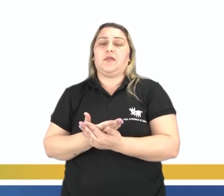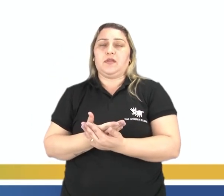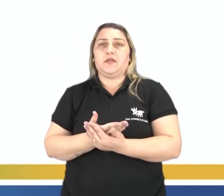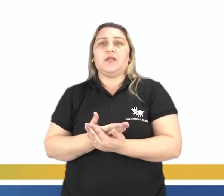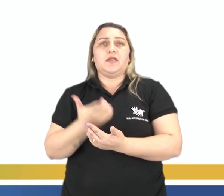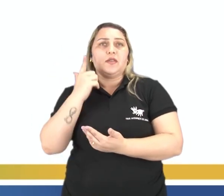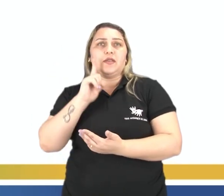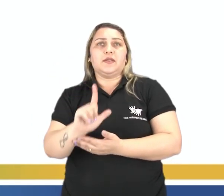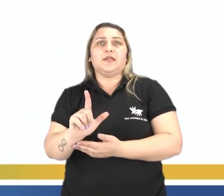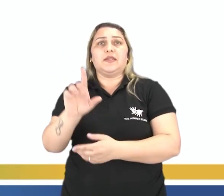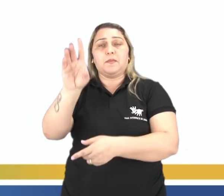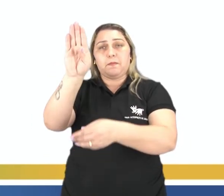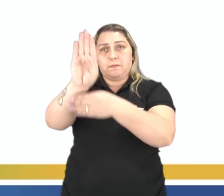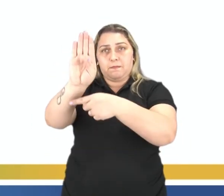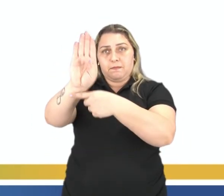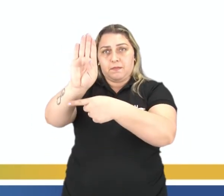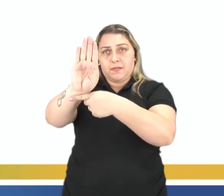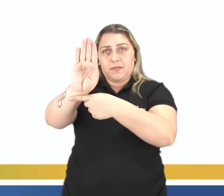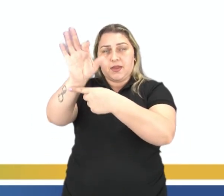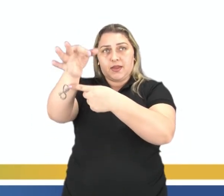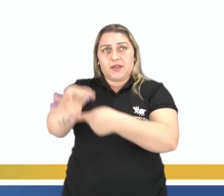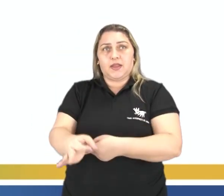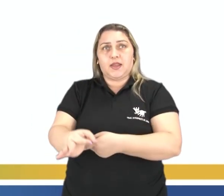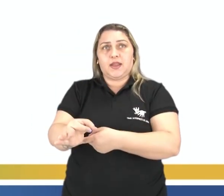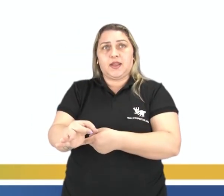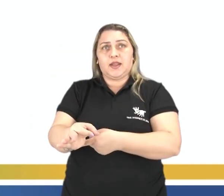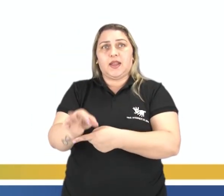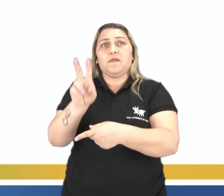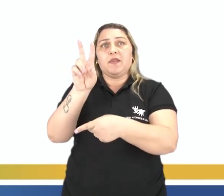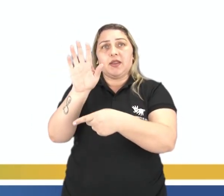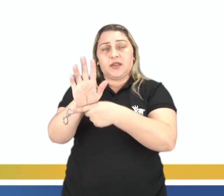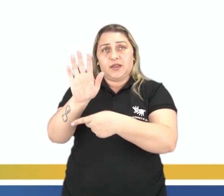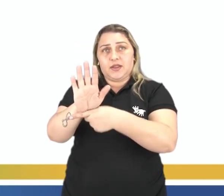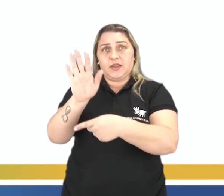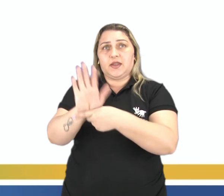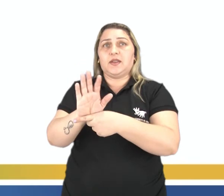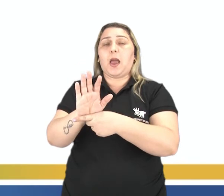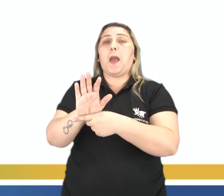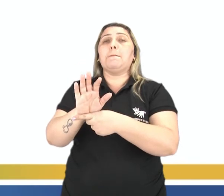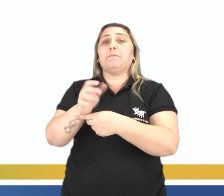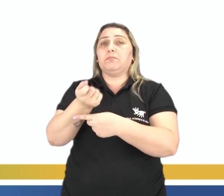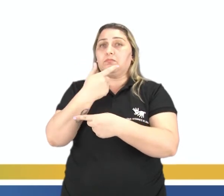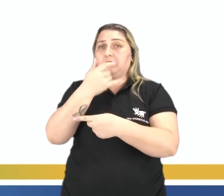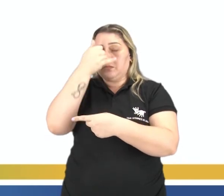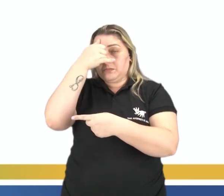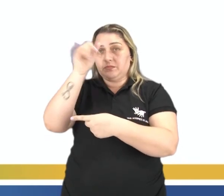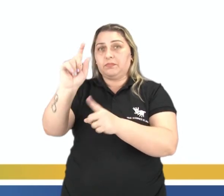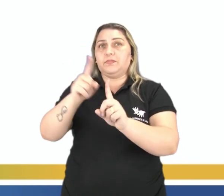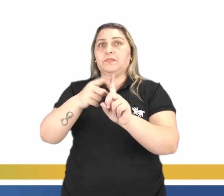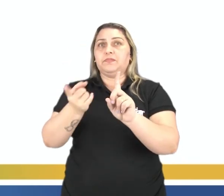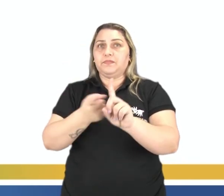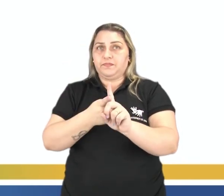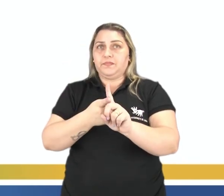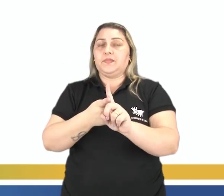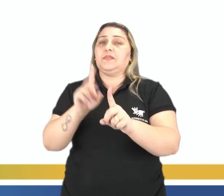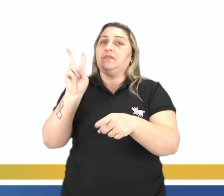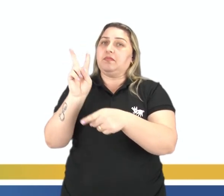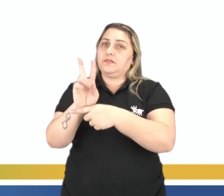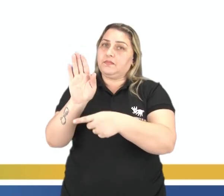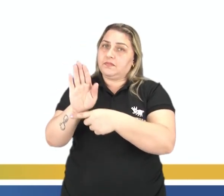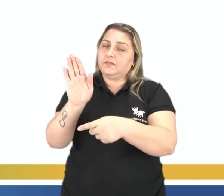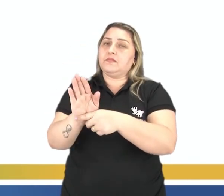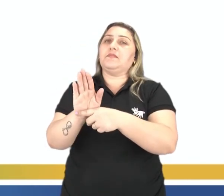vamos chegar à alternativa B, né? Eles diziam o quê? Que defendia a difusão de métodos contraceptivos,